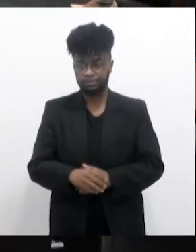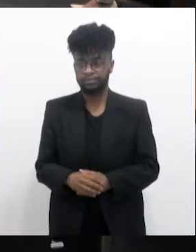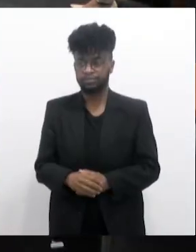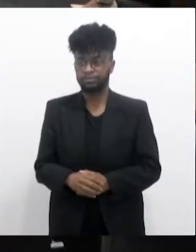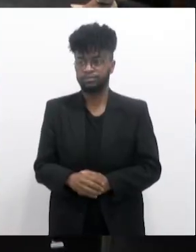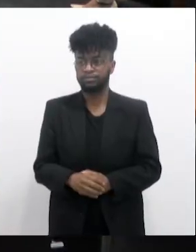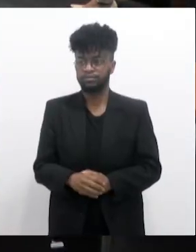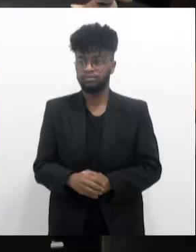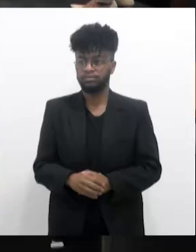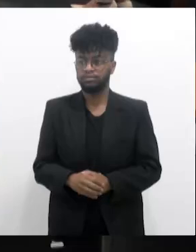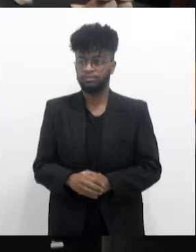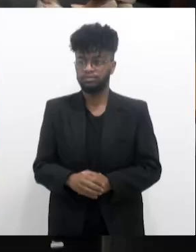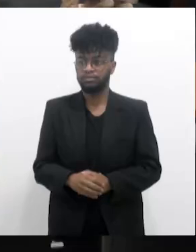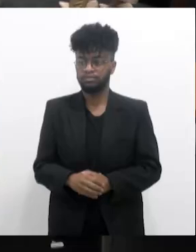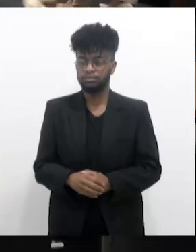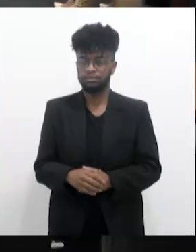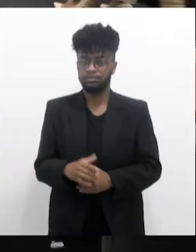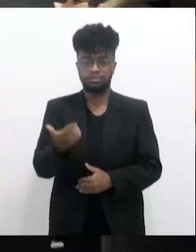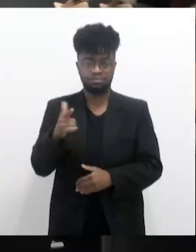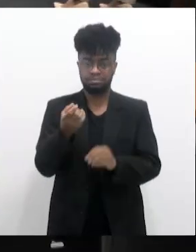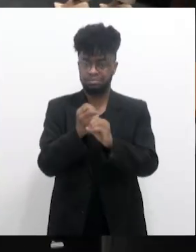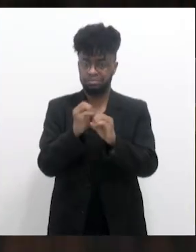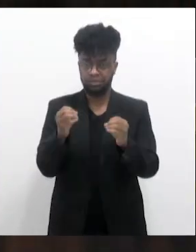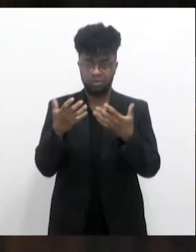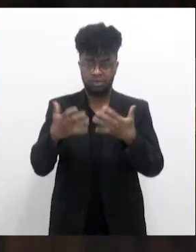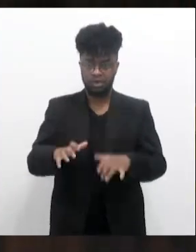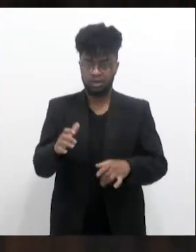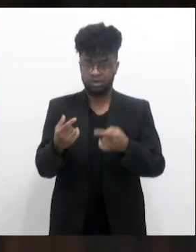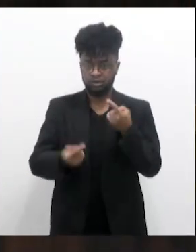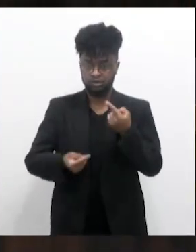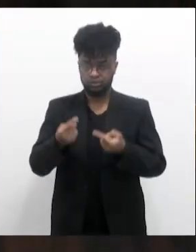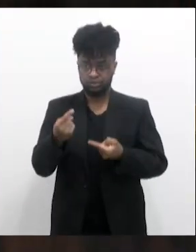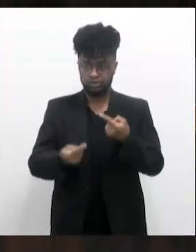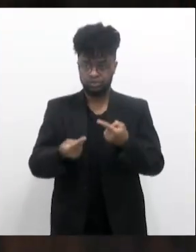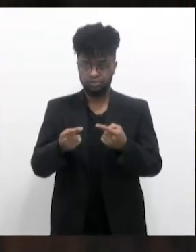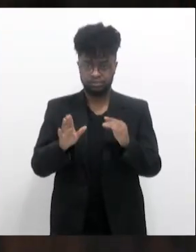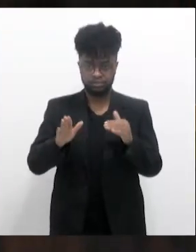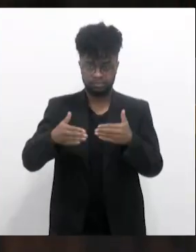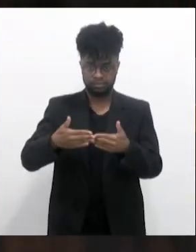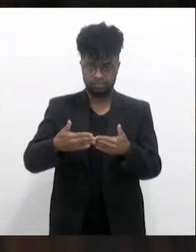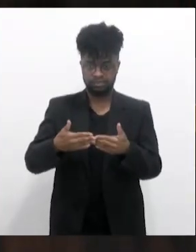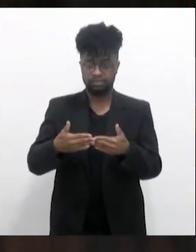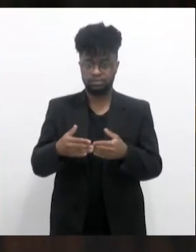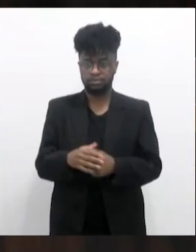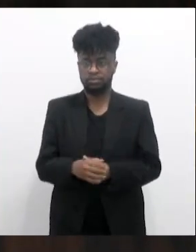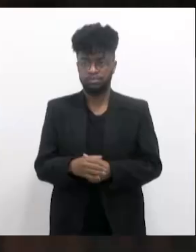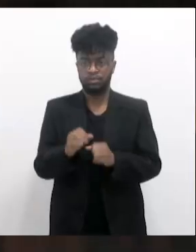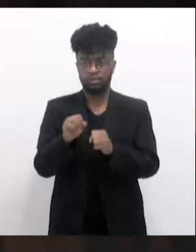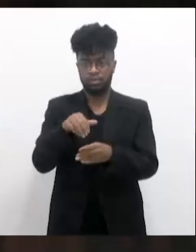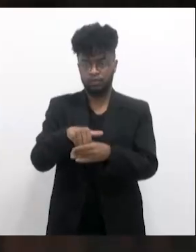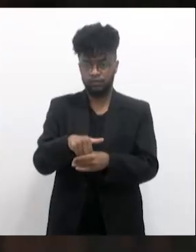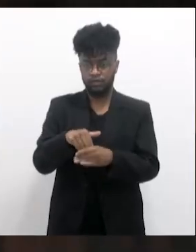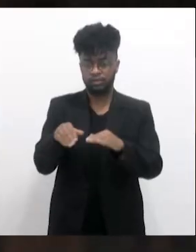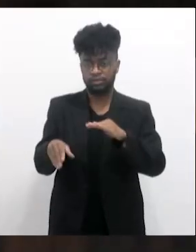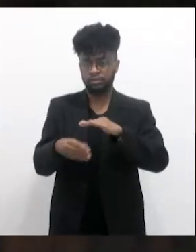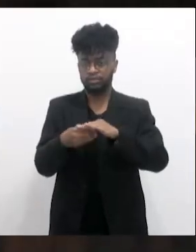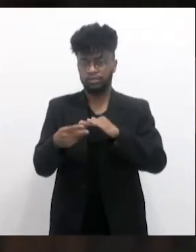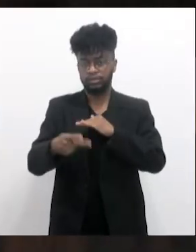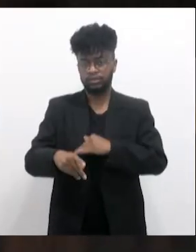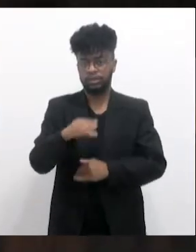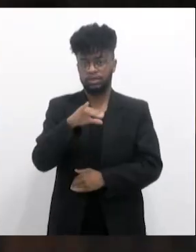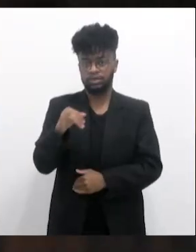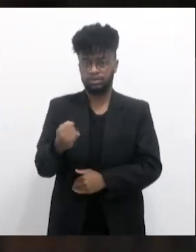presidente. Nada. Não havendo mais quem queira discutir, é encerrada a discussão. Em votação as emendas da